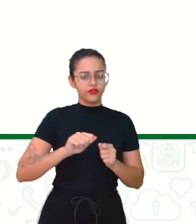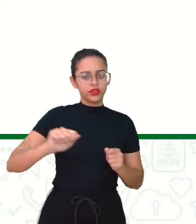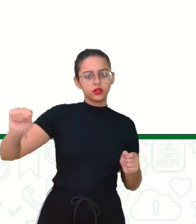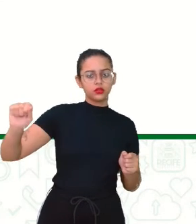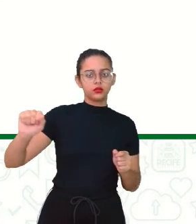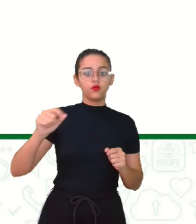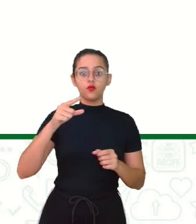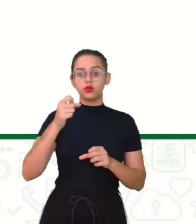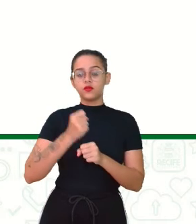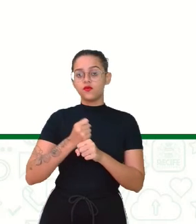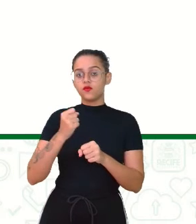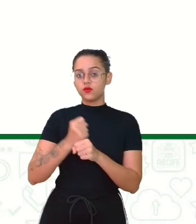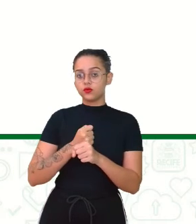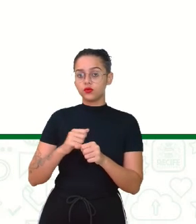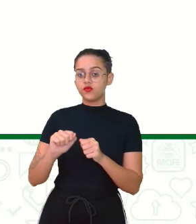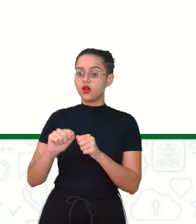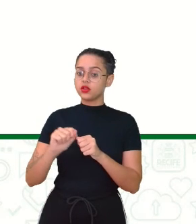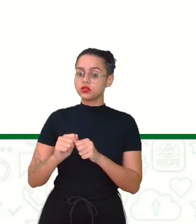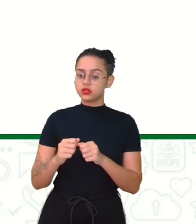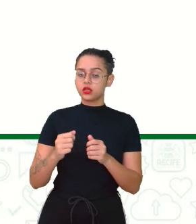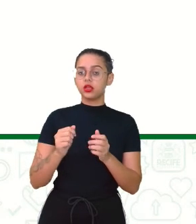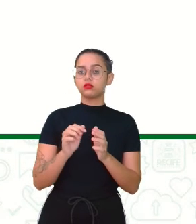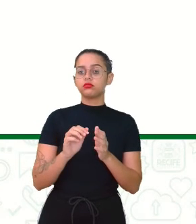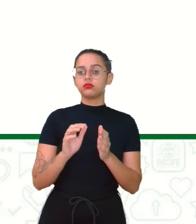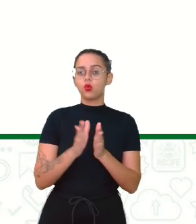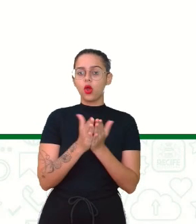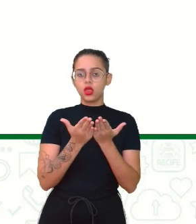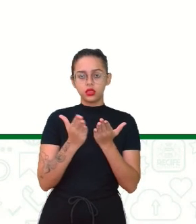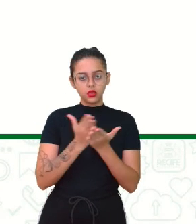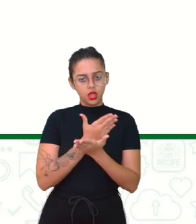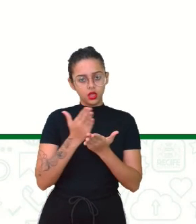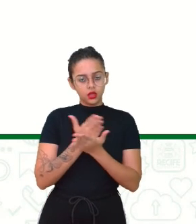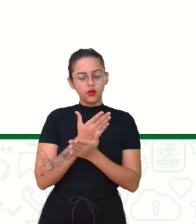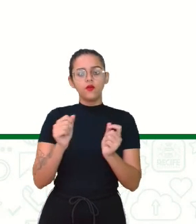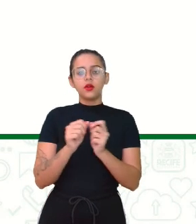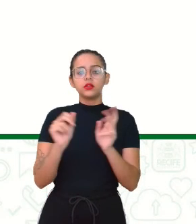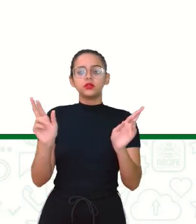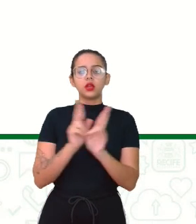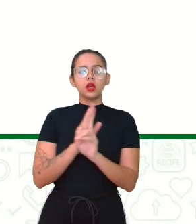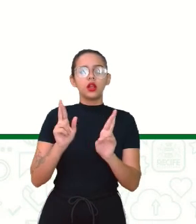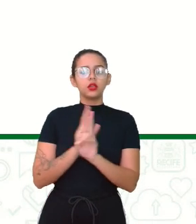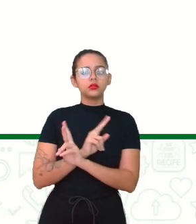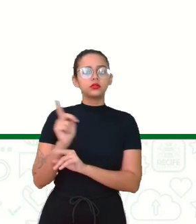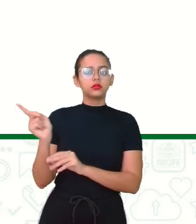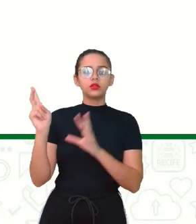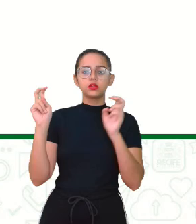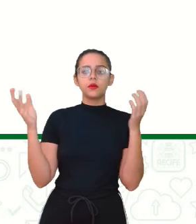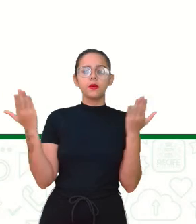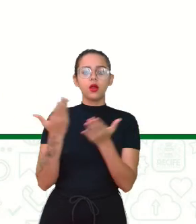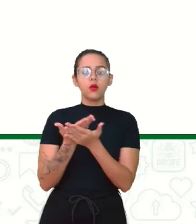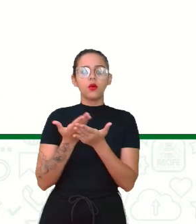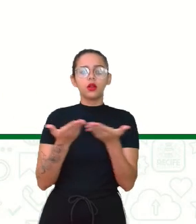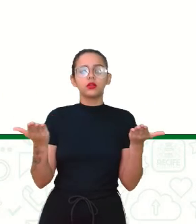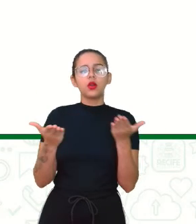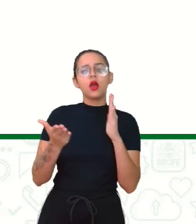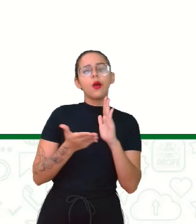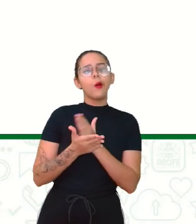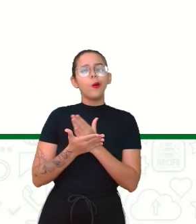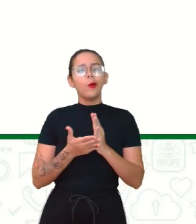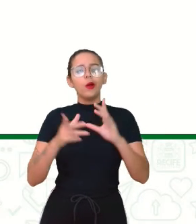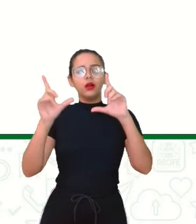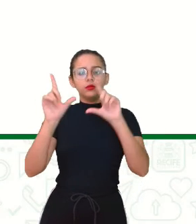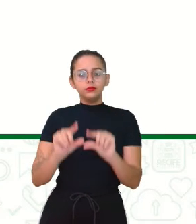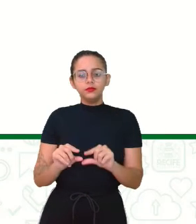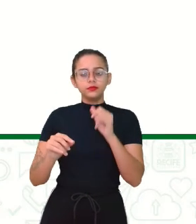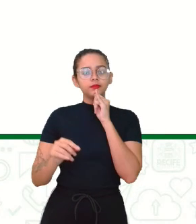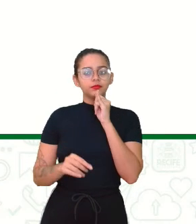Você construir no caderno, você fazer com relação a o tema da aula de hoje, algumas